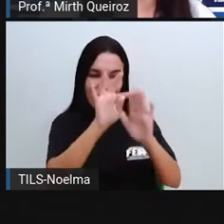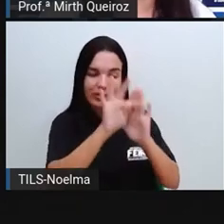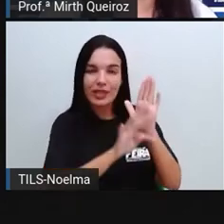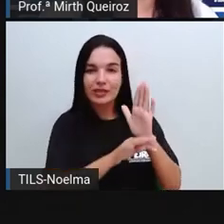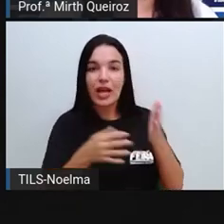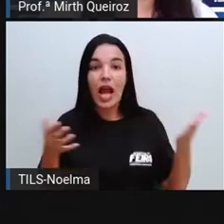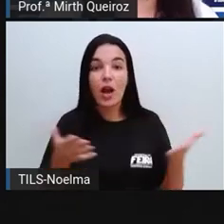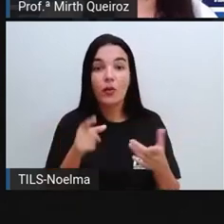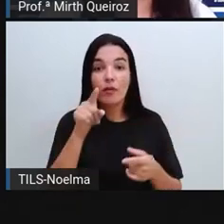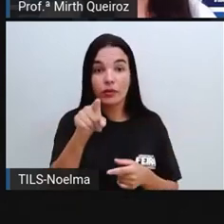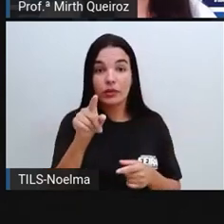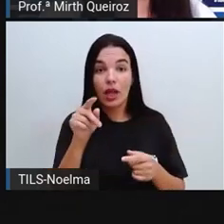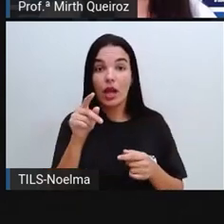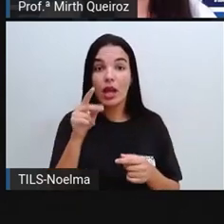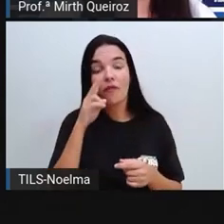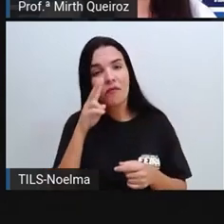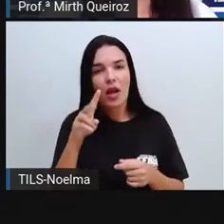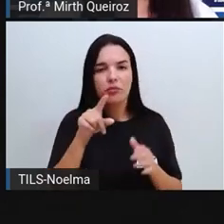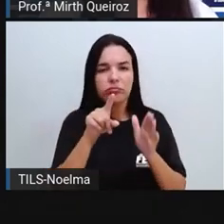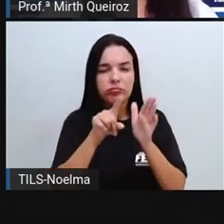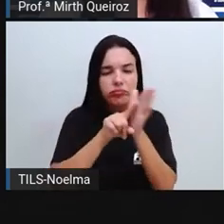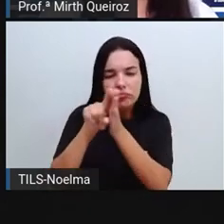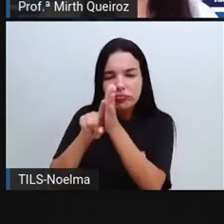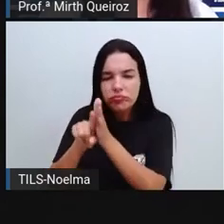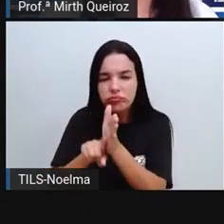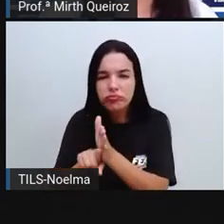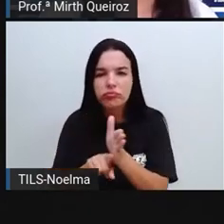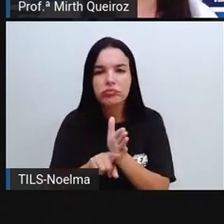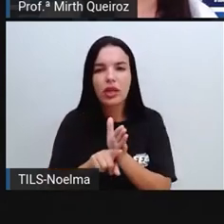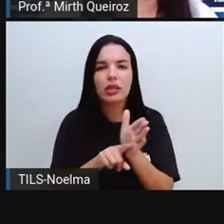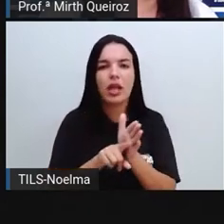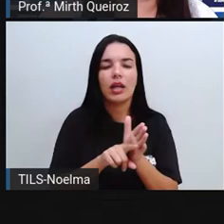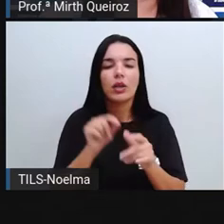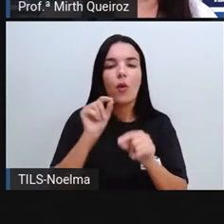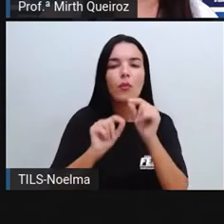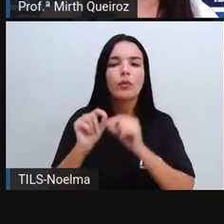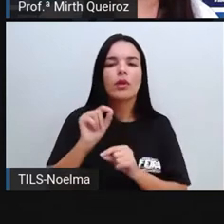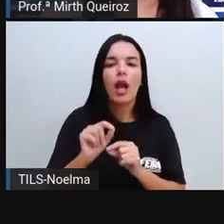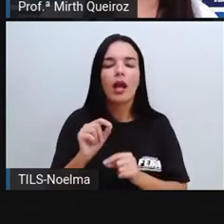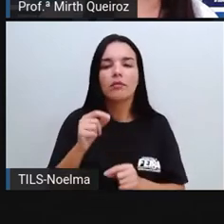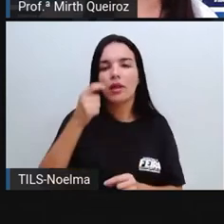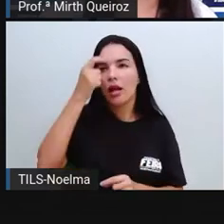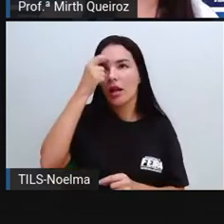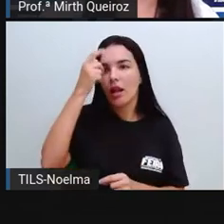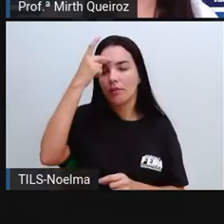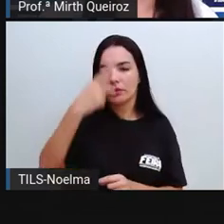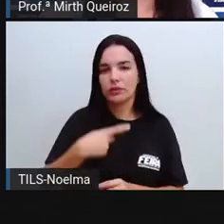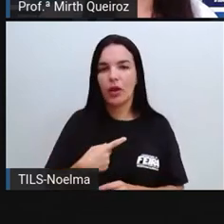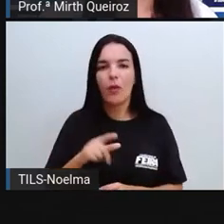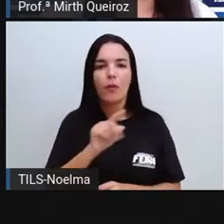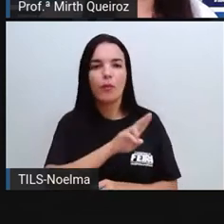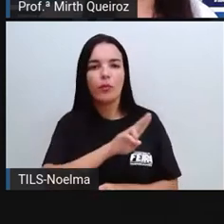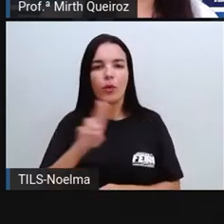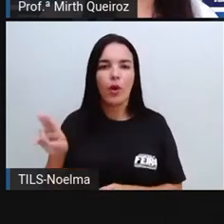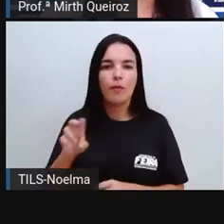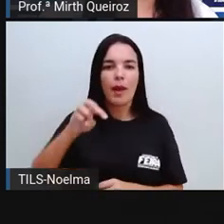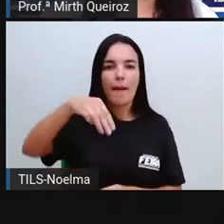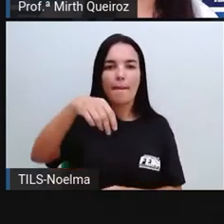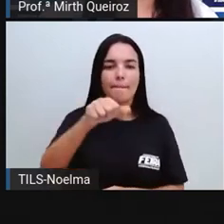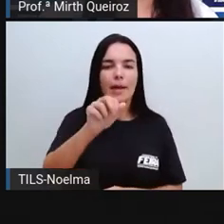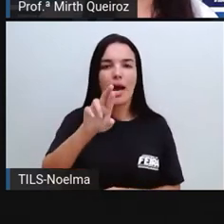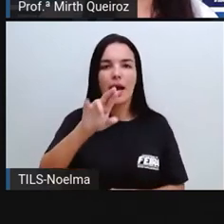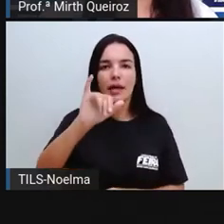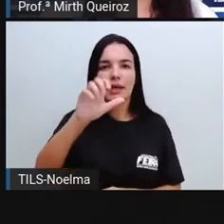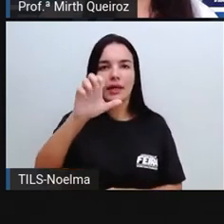vamos fazer uma análise de um relato para vocês entenderem o que é um relato pessoal de Marisa Lajolo, certo?